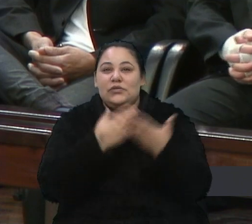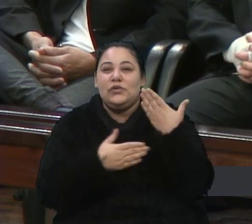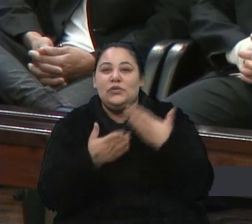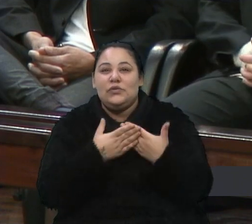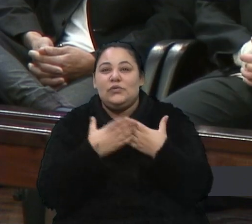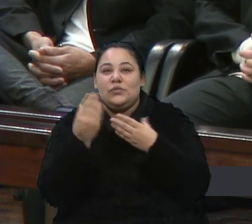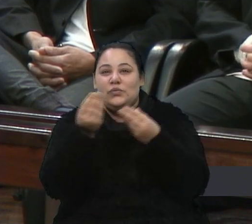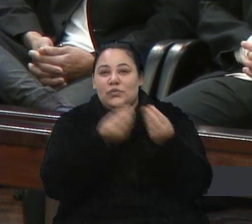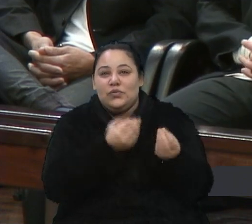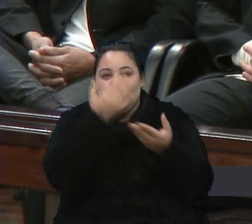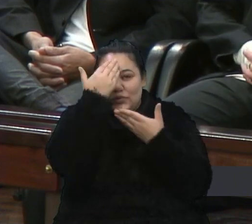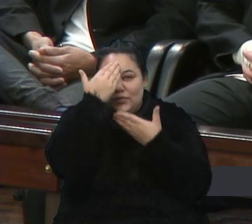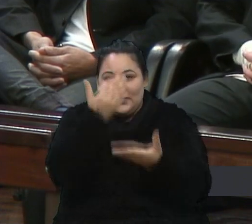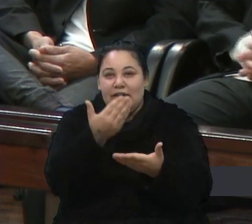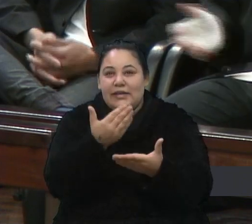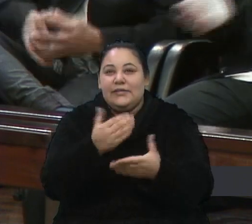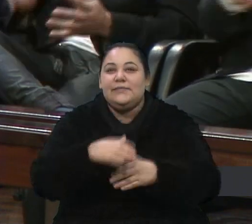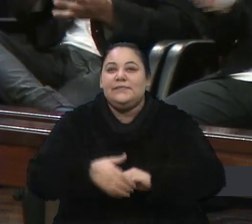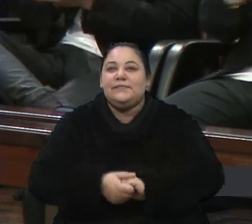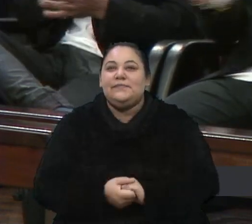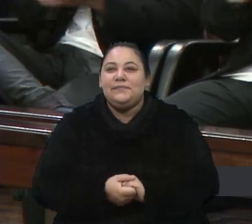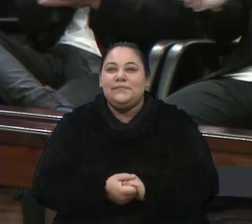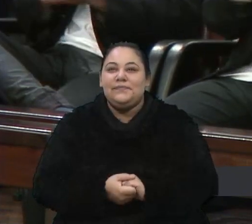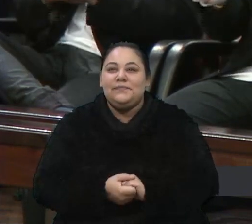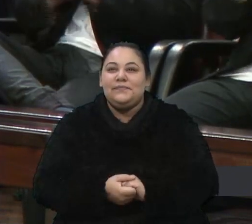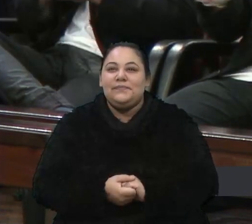viu, presidente.